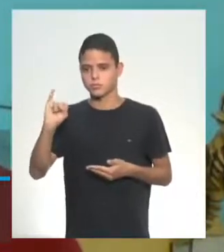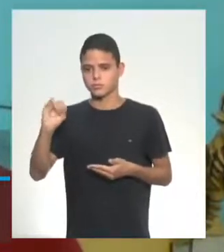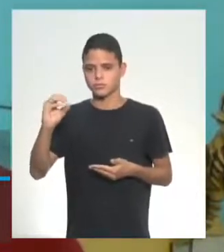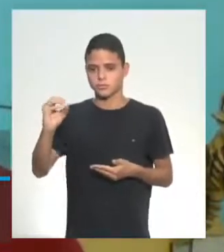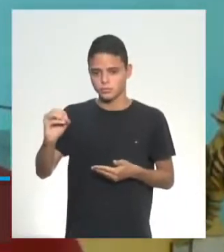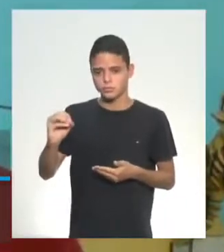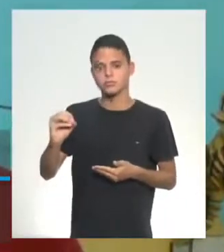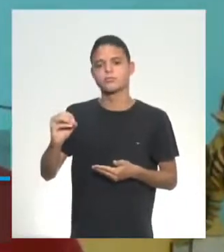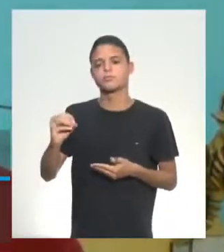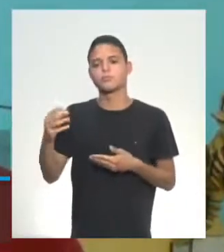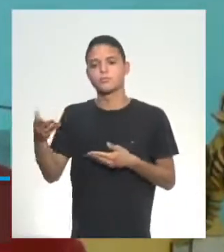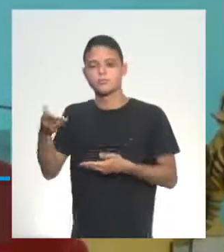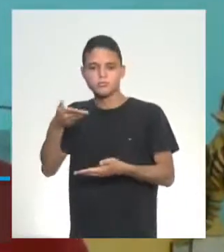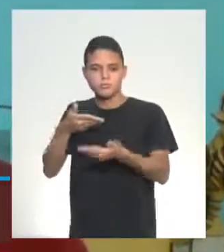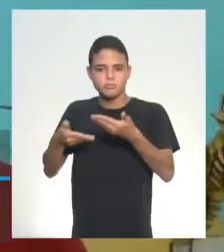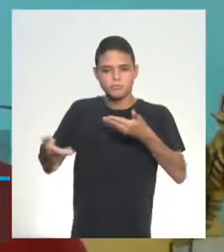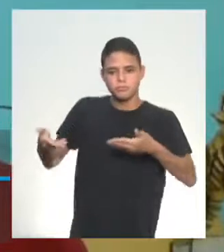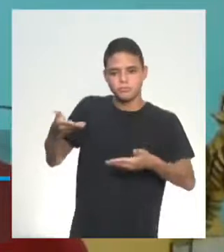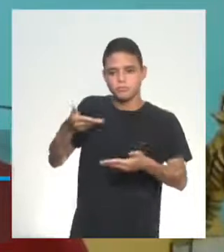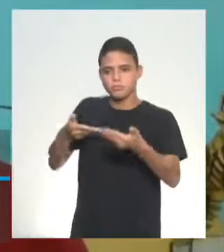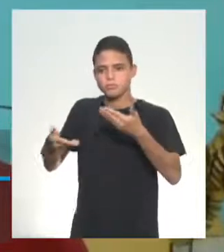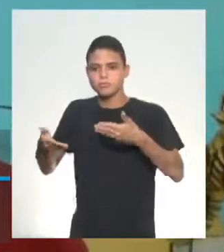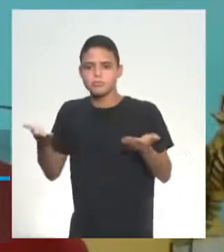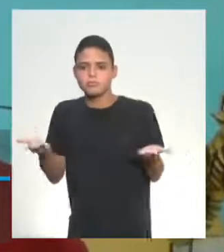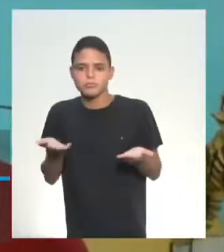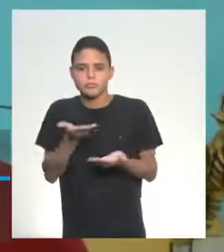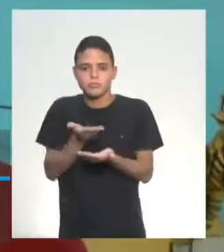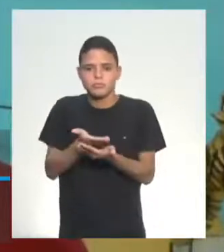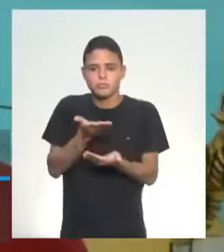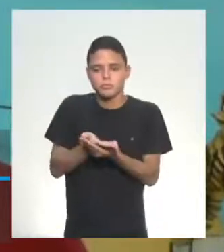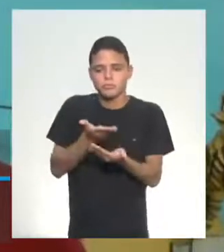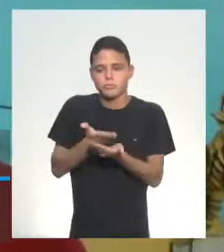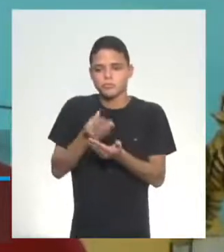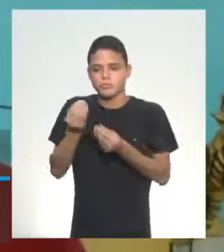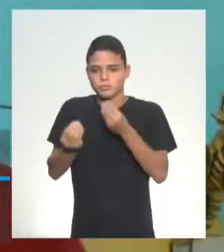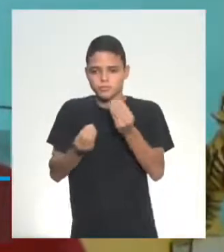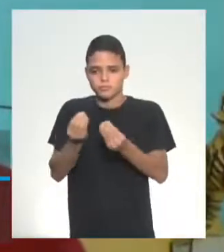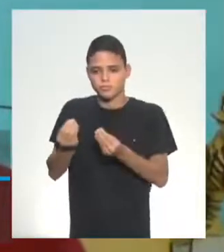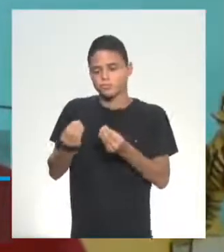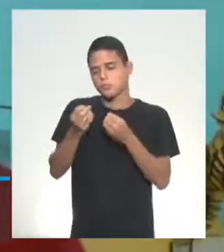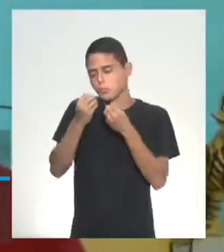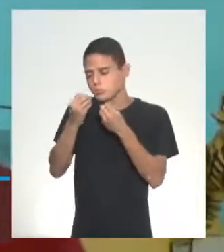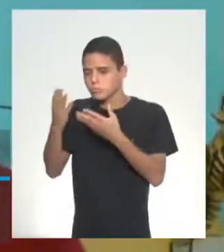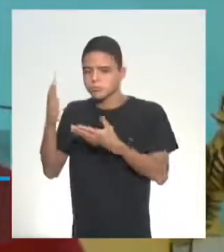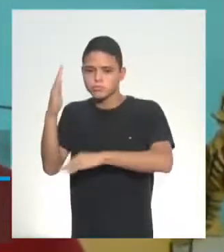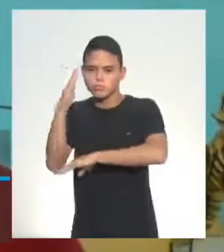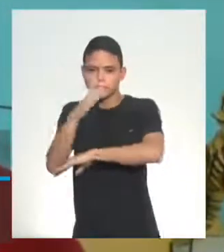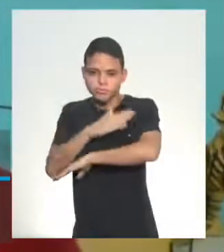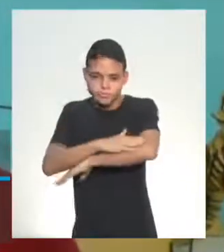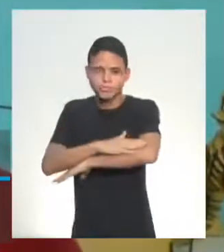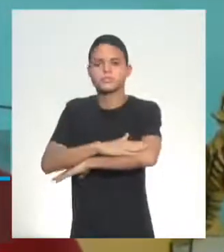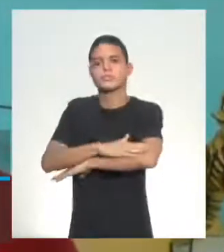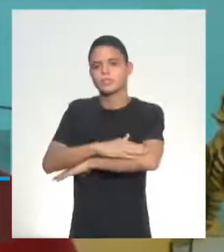gente sobre a aula de hoje. Muito boa tarde, professor Katsu, tudo bem com